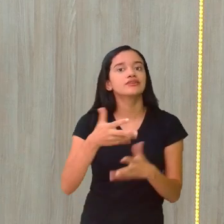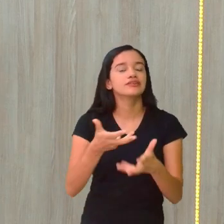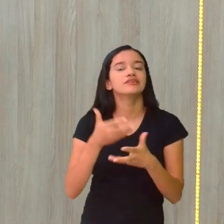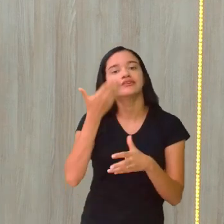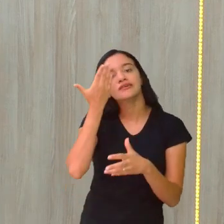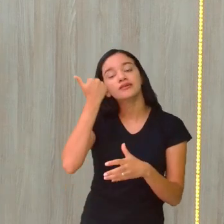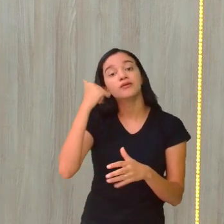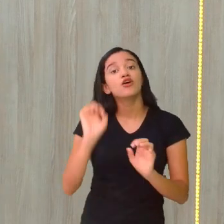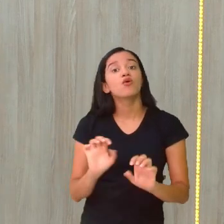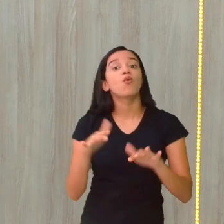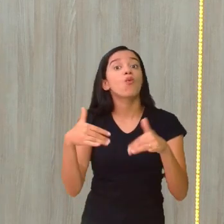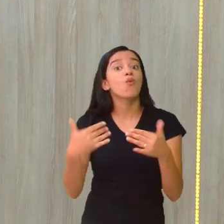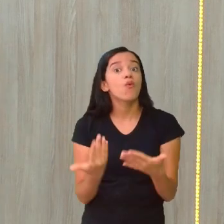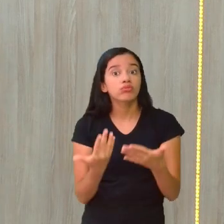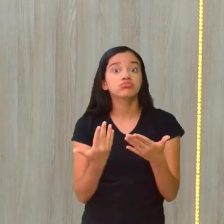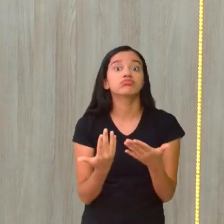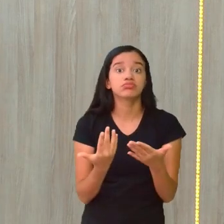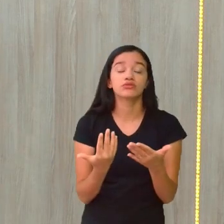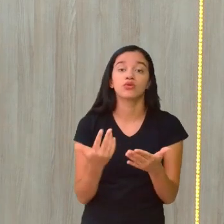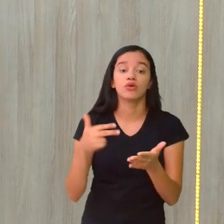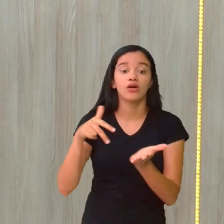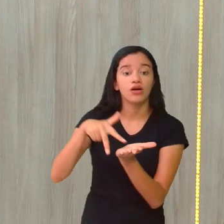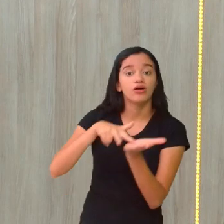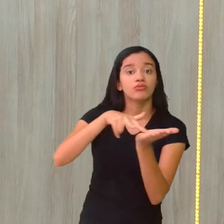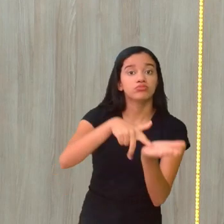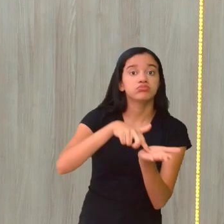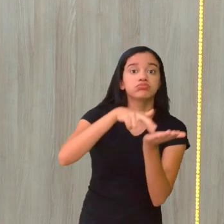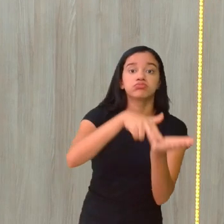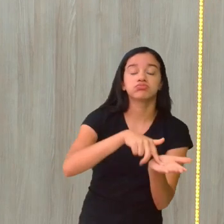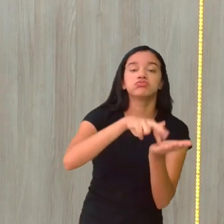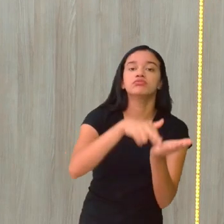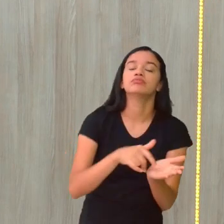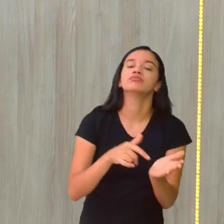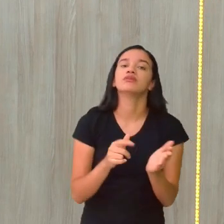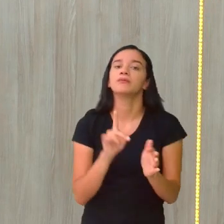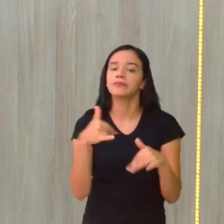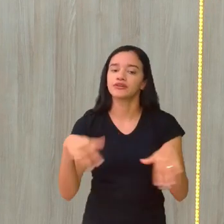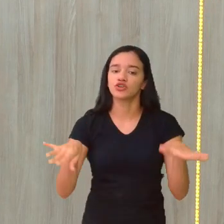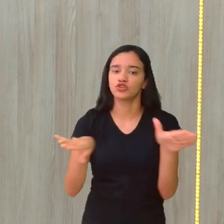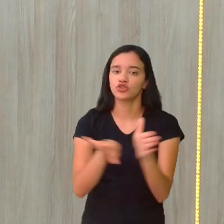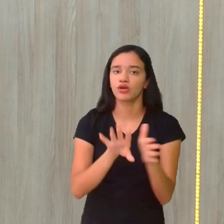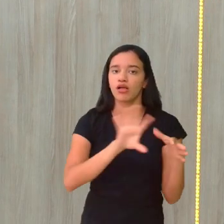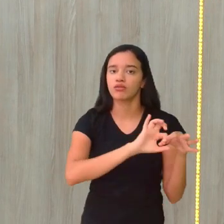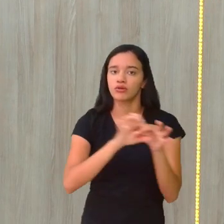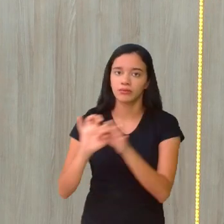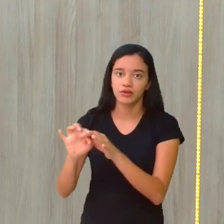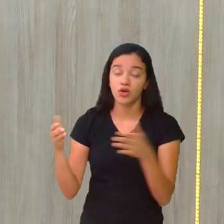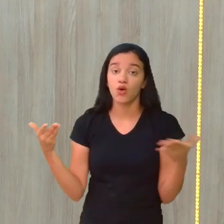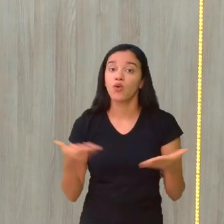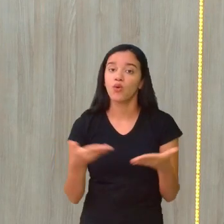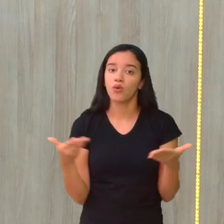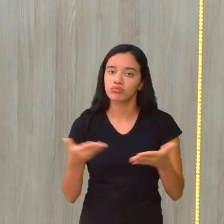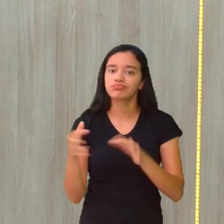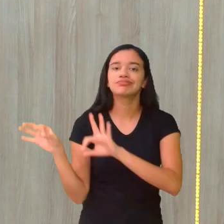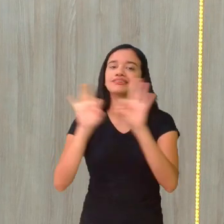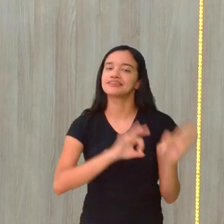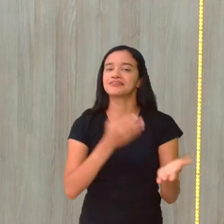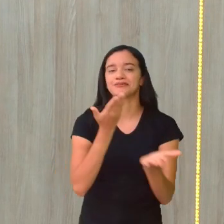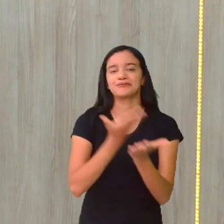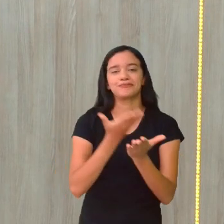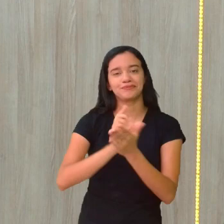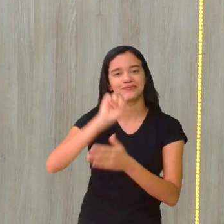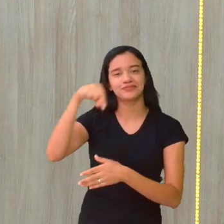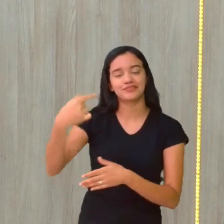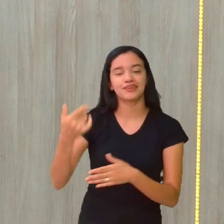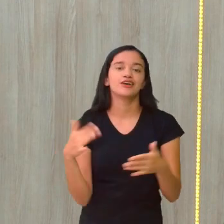quando é que o skate voltou a ganhar credibilidade para poder chegar nas Olimpíadas hoje, você vai ter que assistir a nossa próxima aula,